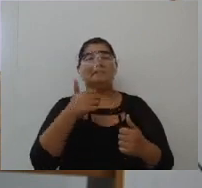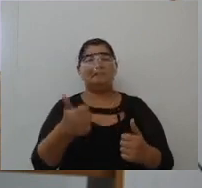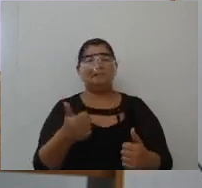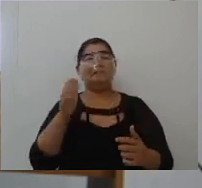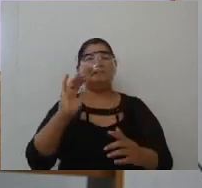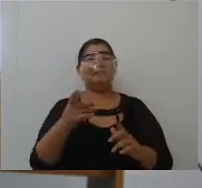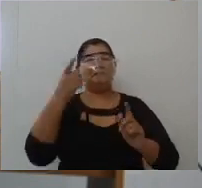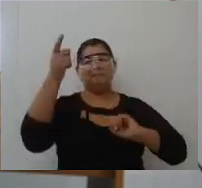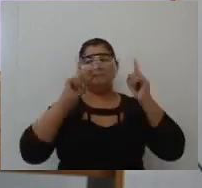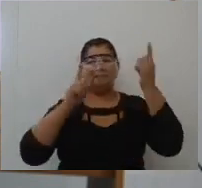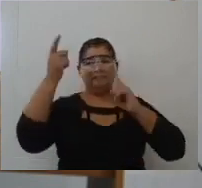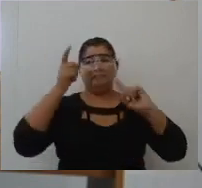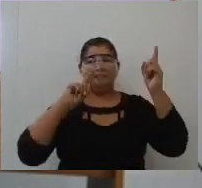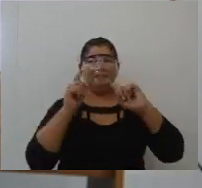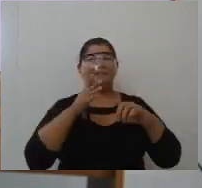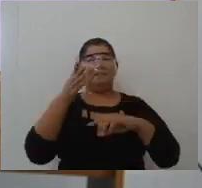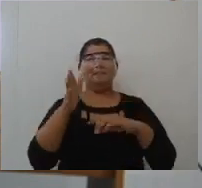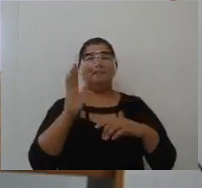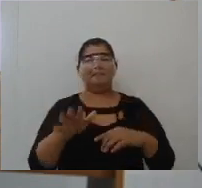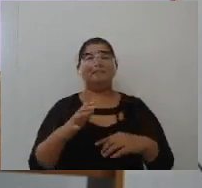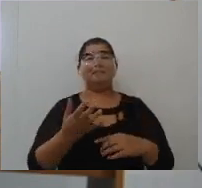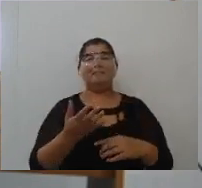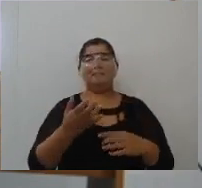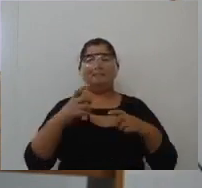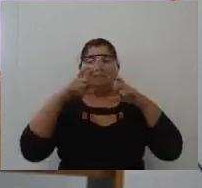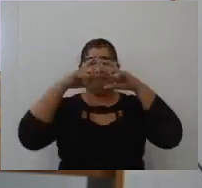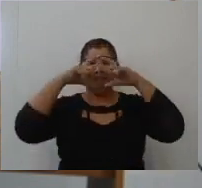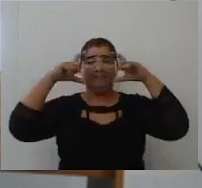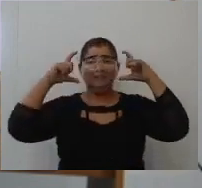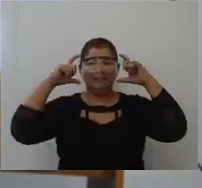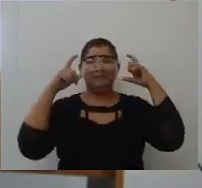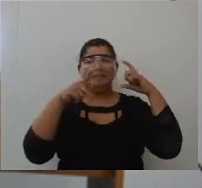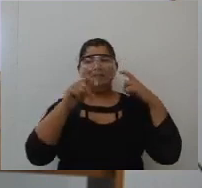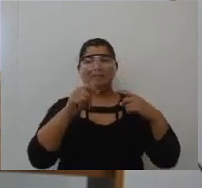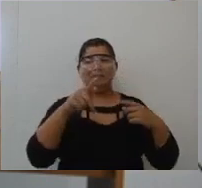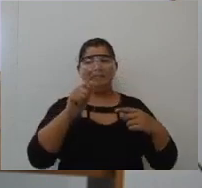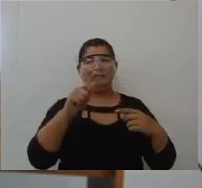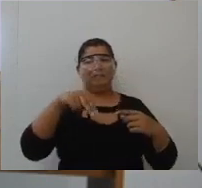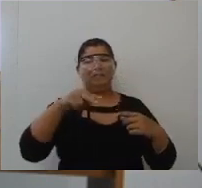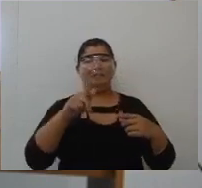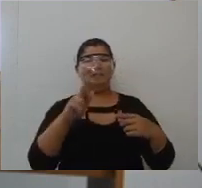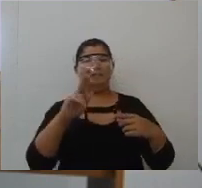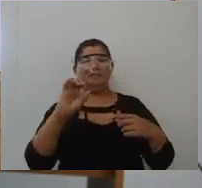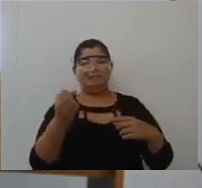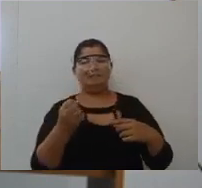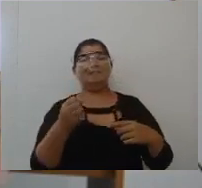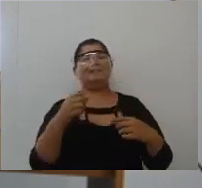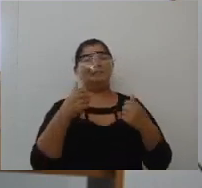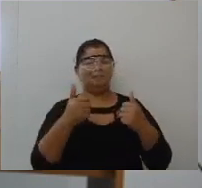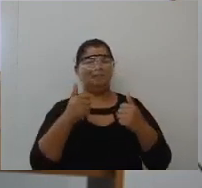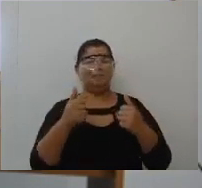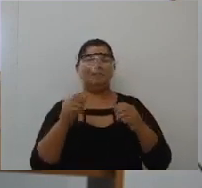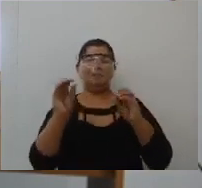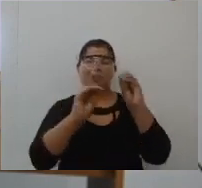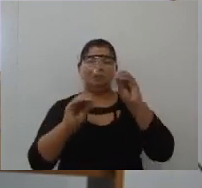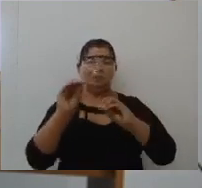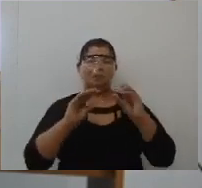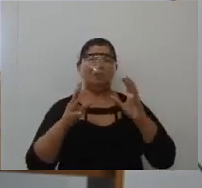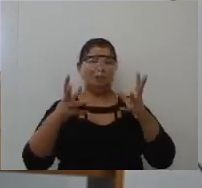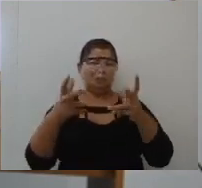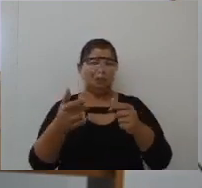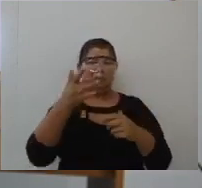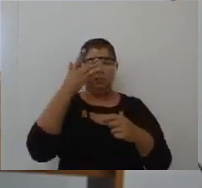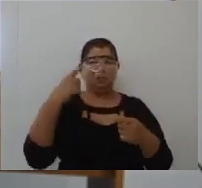Bezerros. Os Papangus, né? Terra dos Papangus. Gosto. Carnaval muito bonito, muito organizado. Um beijo para todo mundo aí